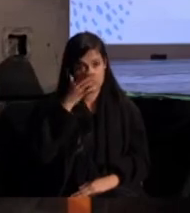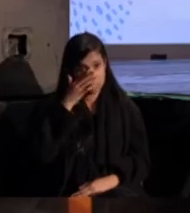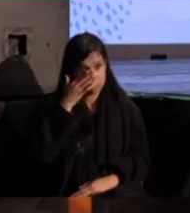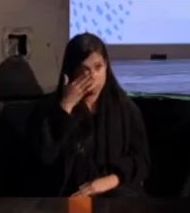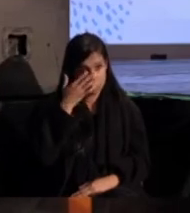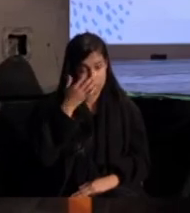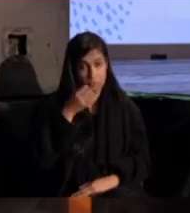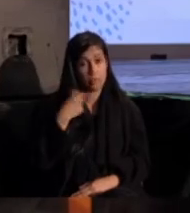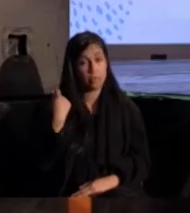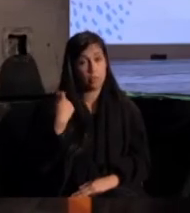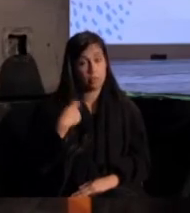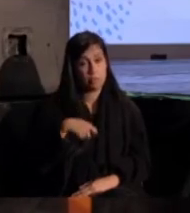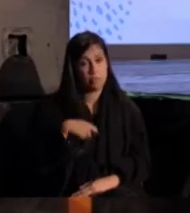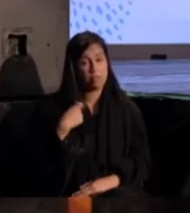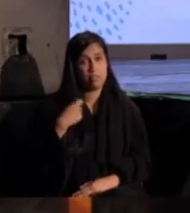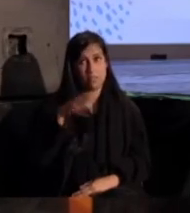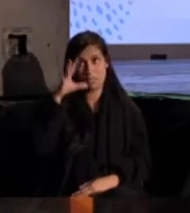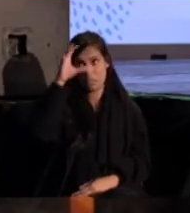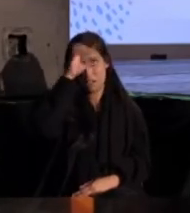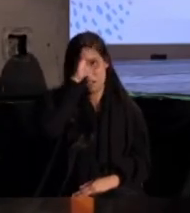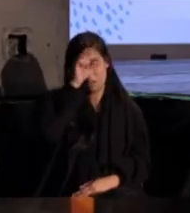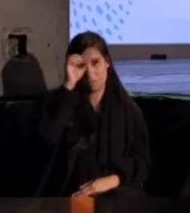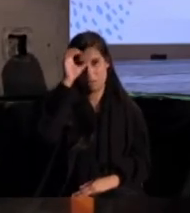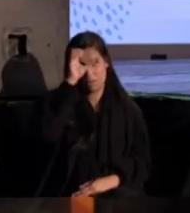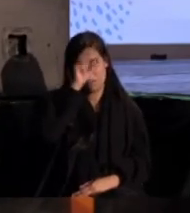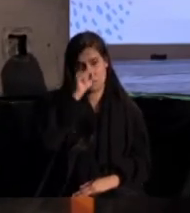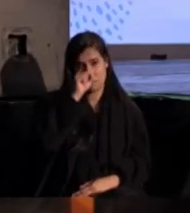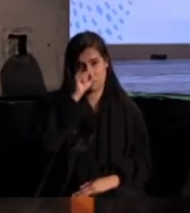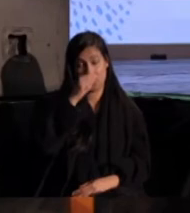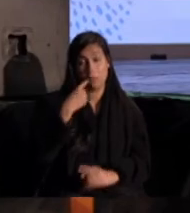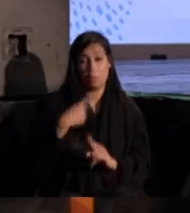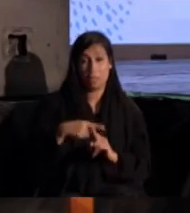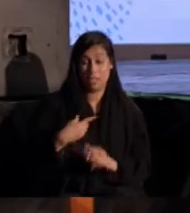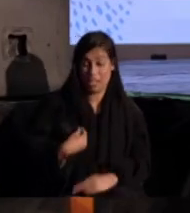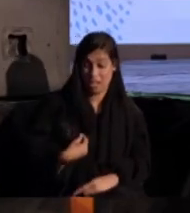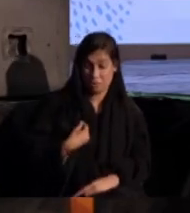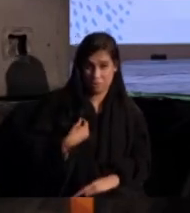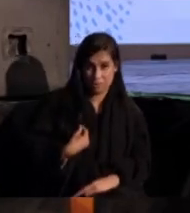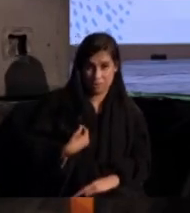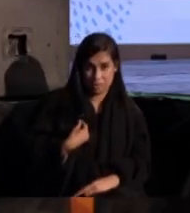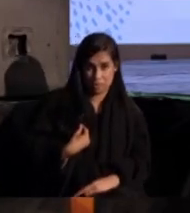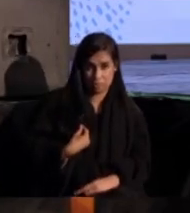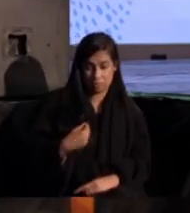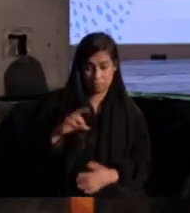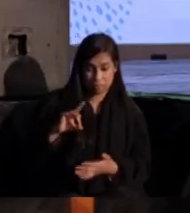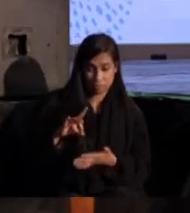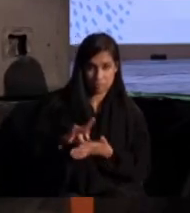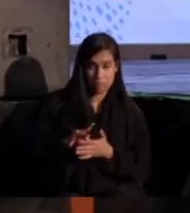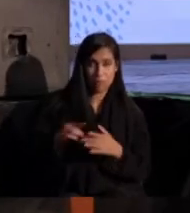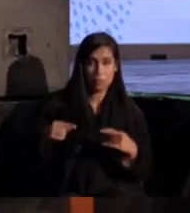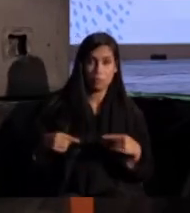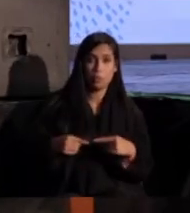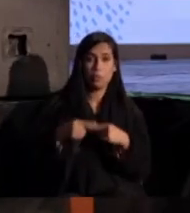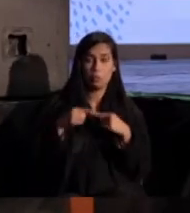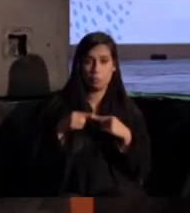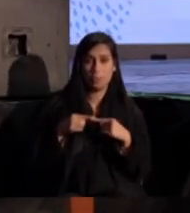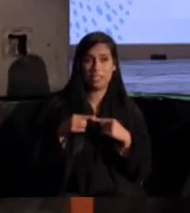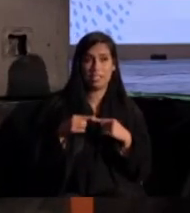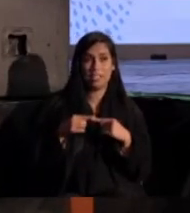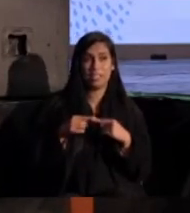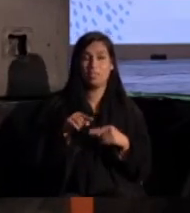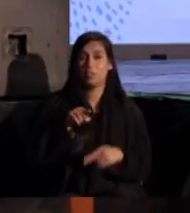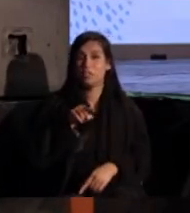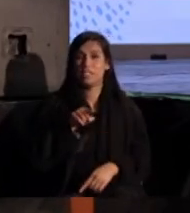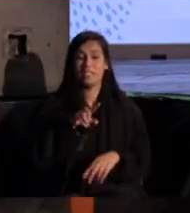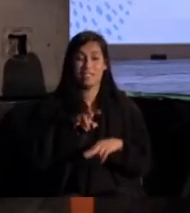Esqueci um. Aprender, salivar. Oi? Aprender, triturar, salivar e deglutir. Porque os afetos são dessa forma. E